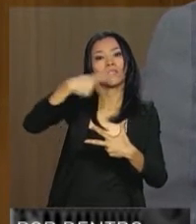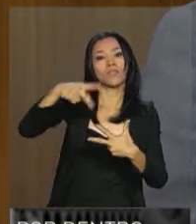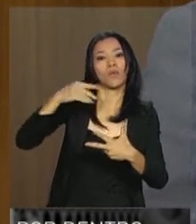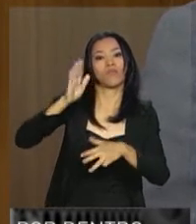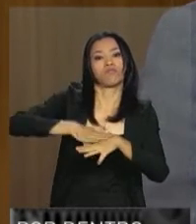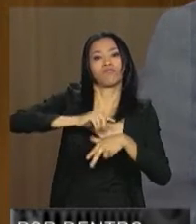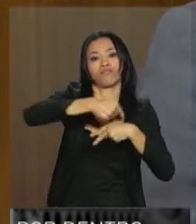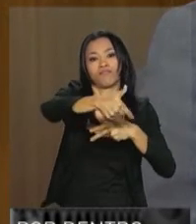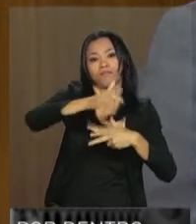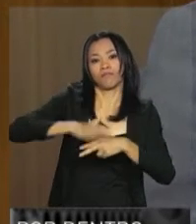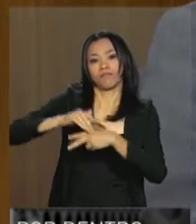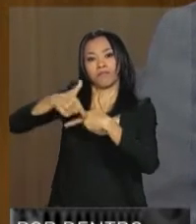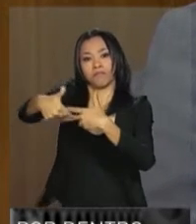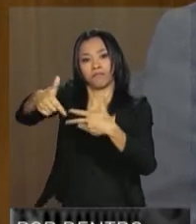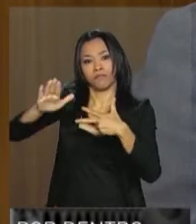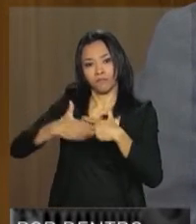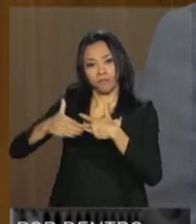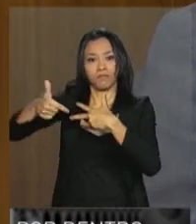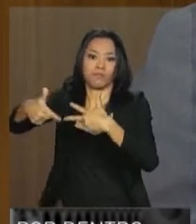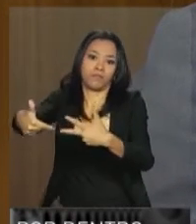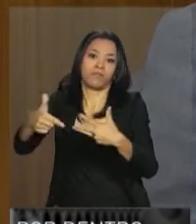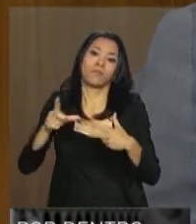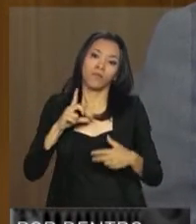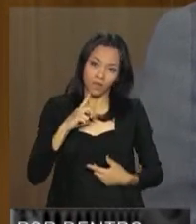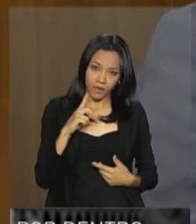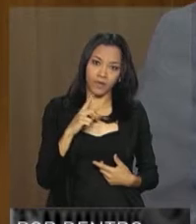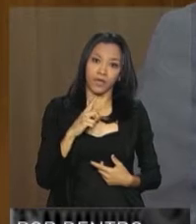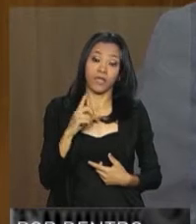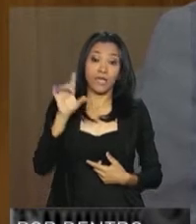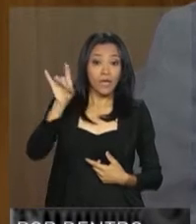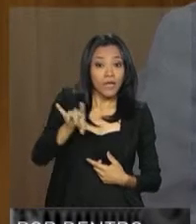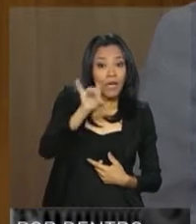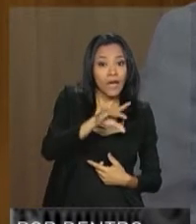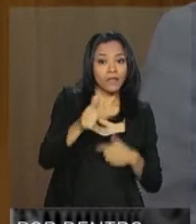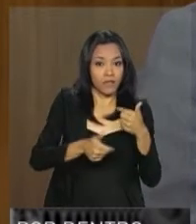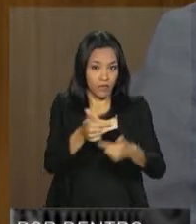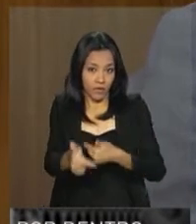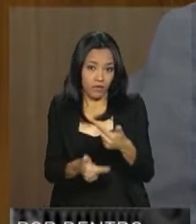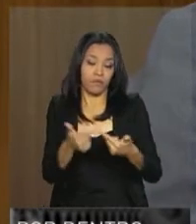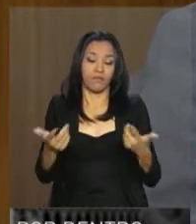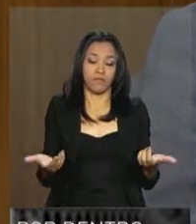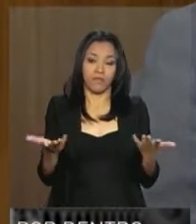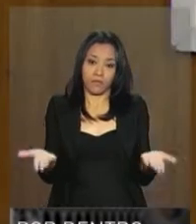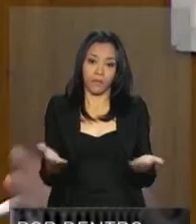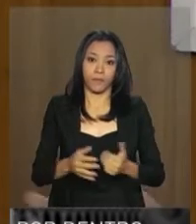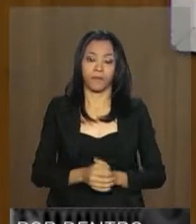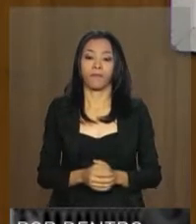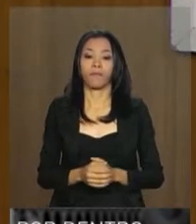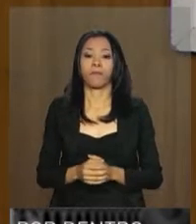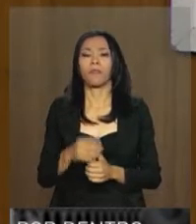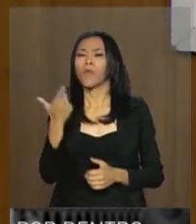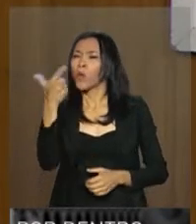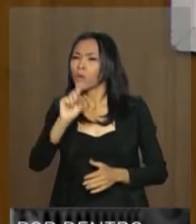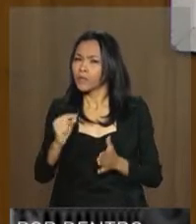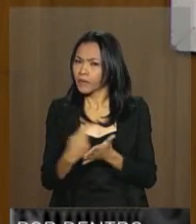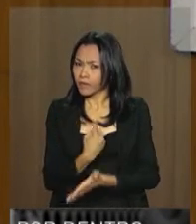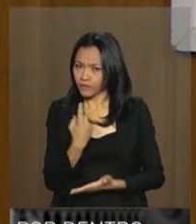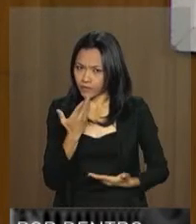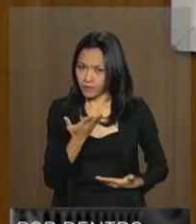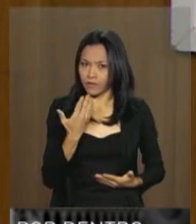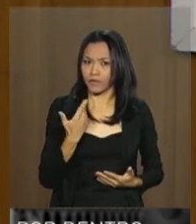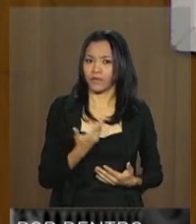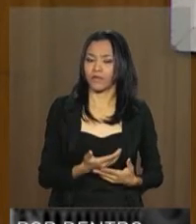cada poder cumprindo com a sua competência haverá paz social ela tem rima mais algum questionamento para o